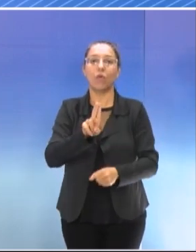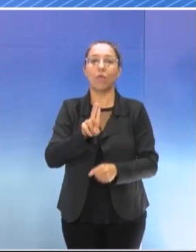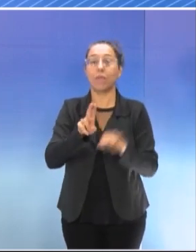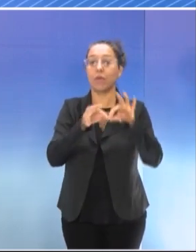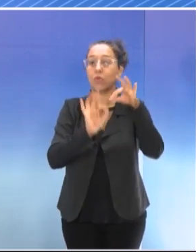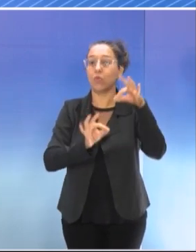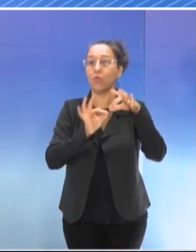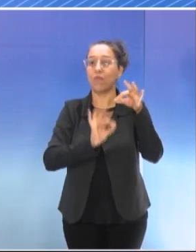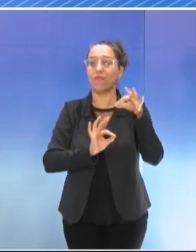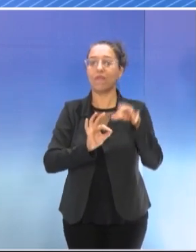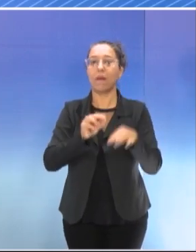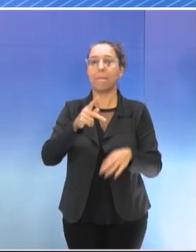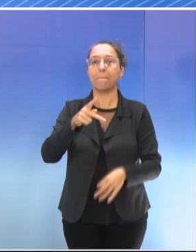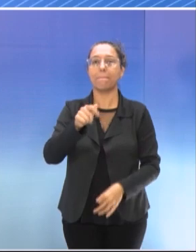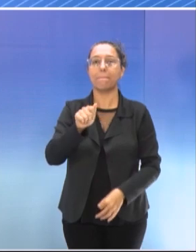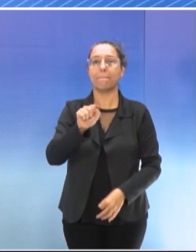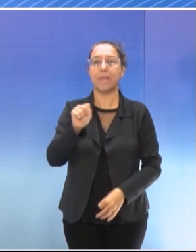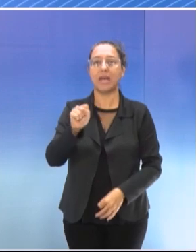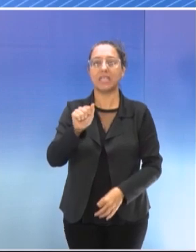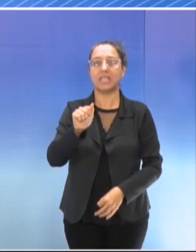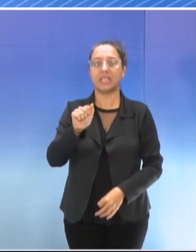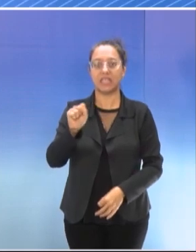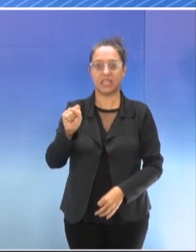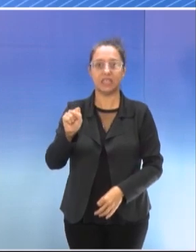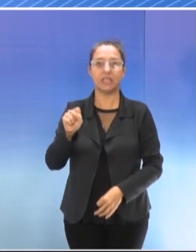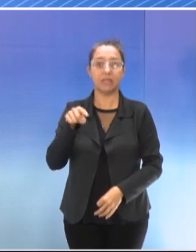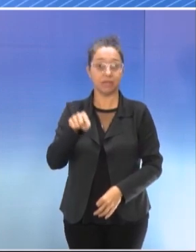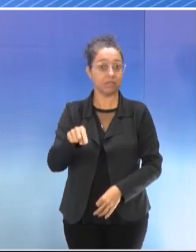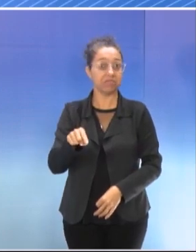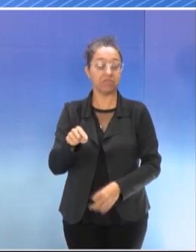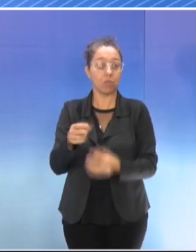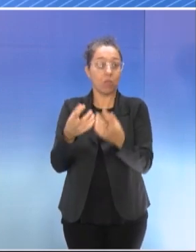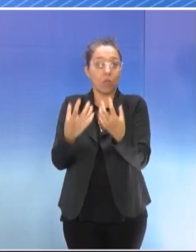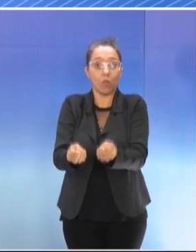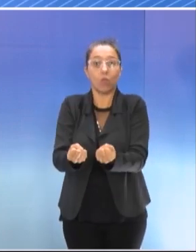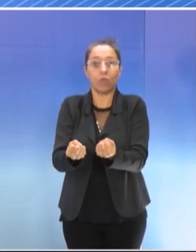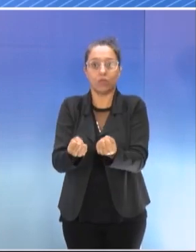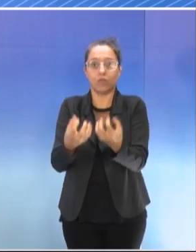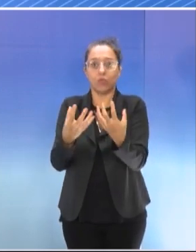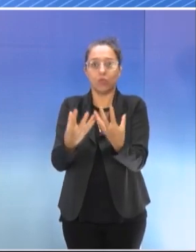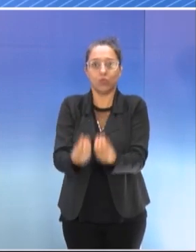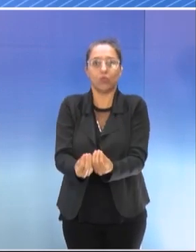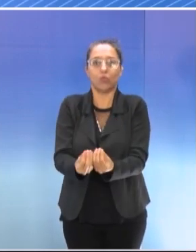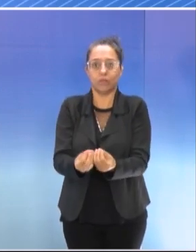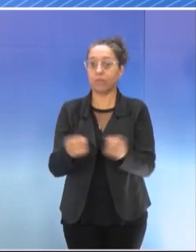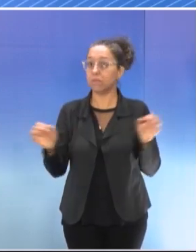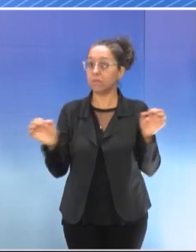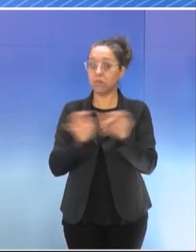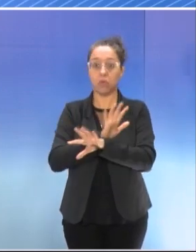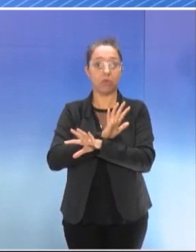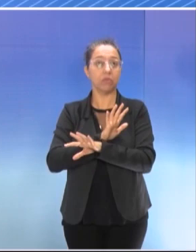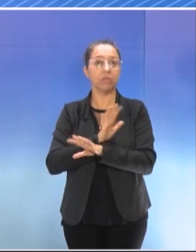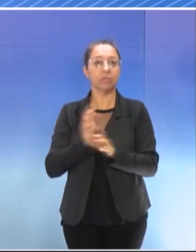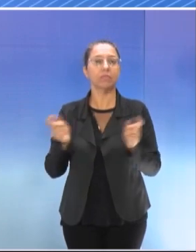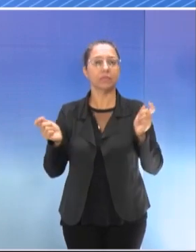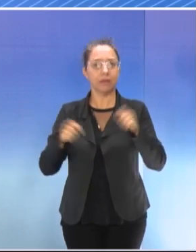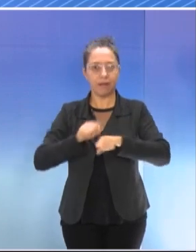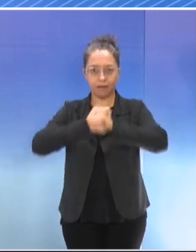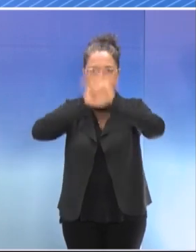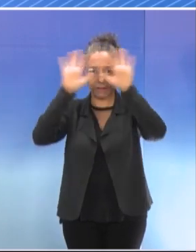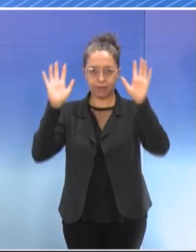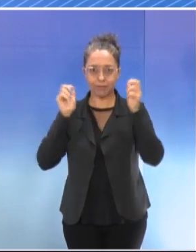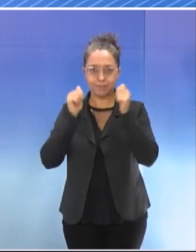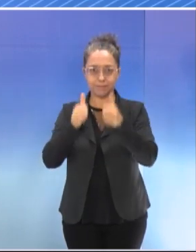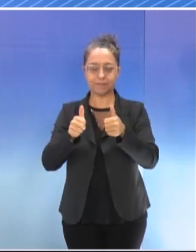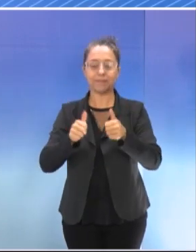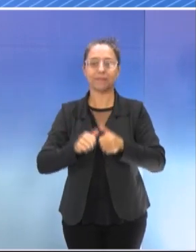até 30% a mais do que a uva in natura, que é a uva normal, tá certo? Entendeu? Claro,